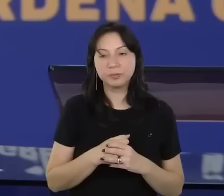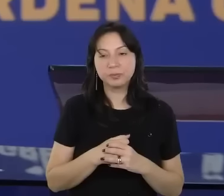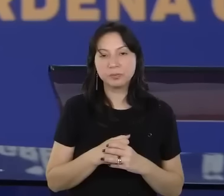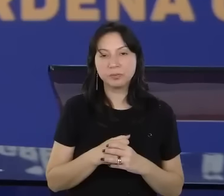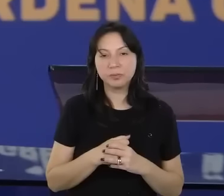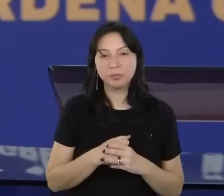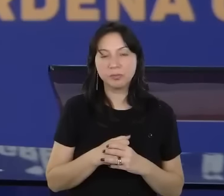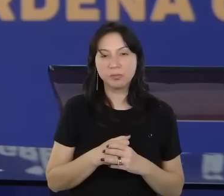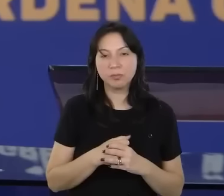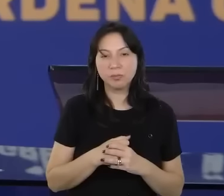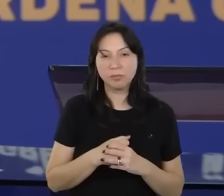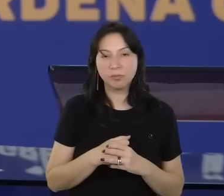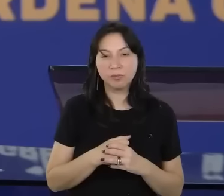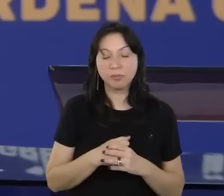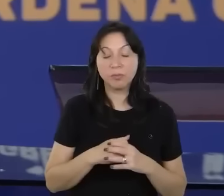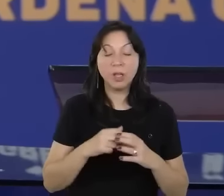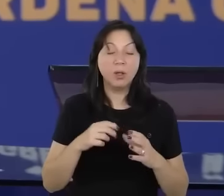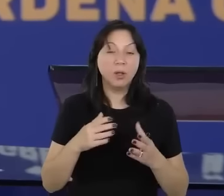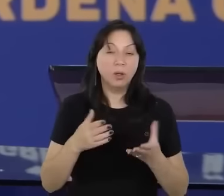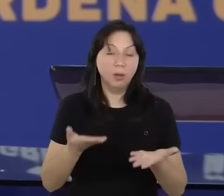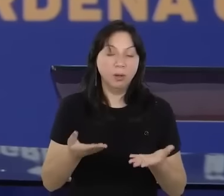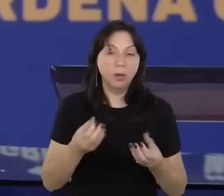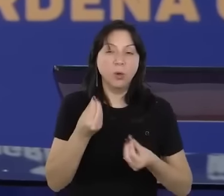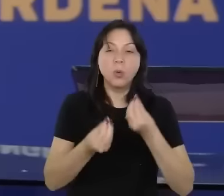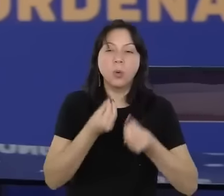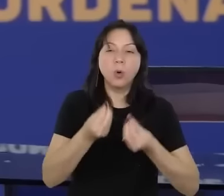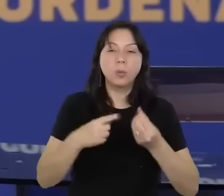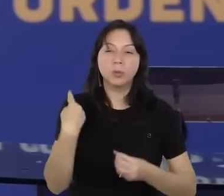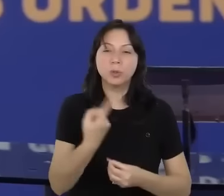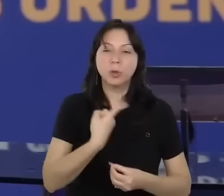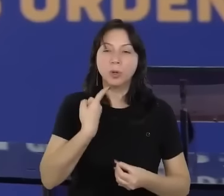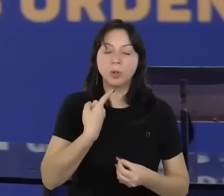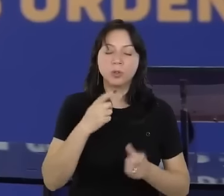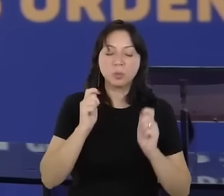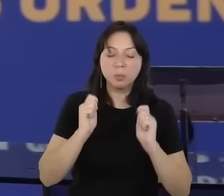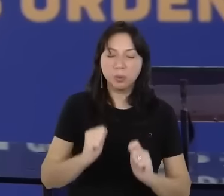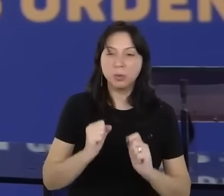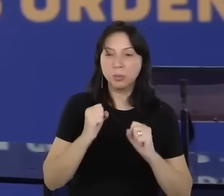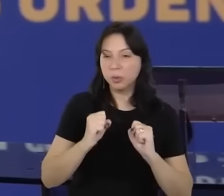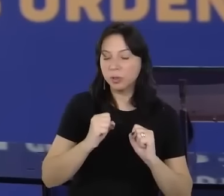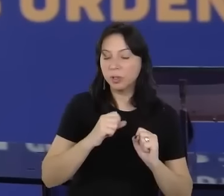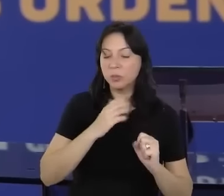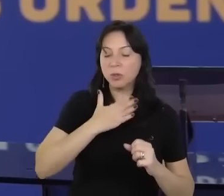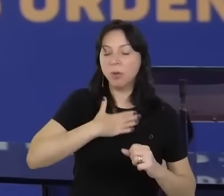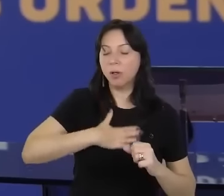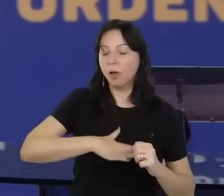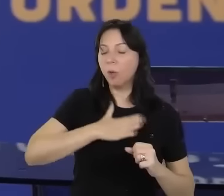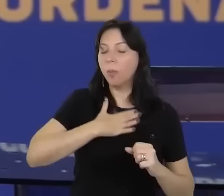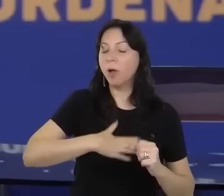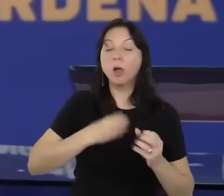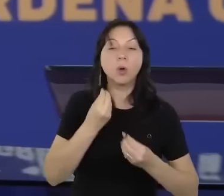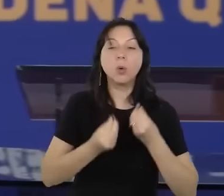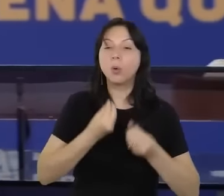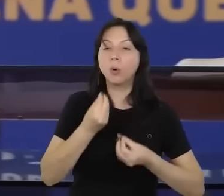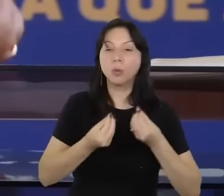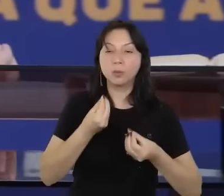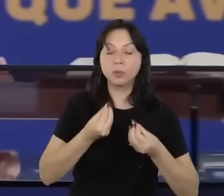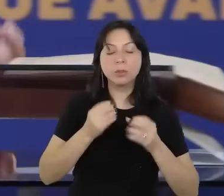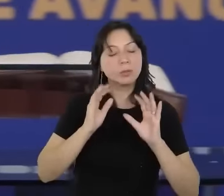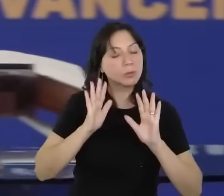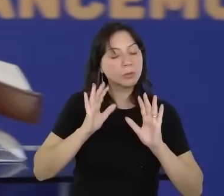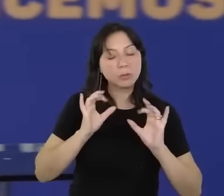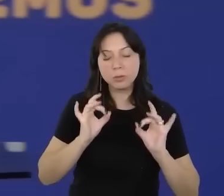olhos o único que pode acalmar nossa alma num vendaval da vida é saber que Jesus Chegou que ele está aqui que ele está presente que